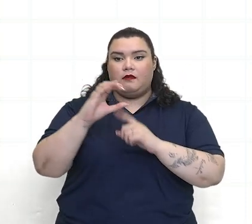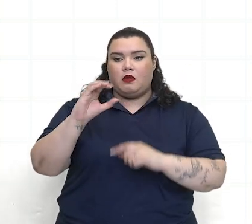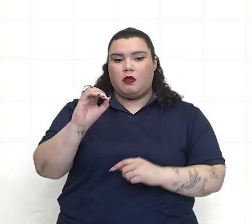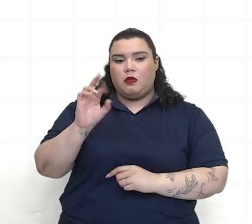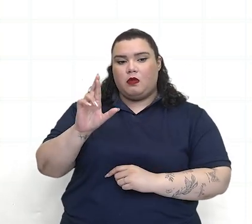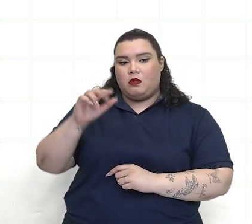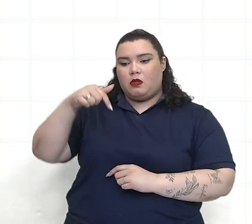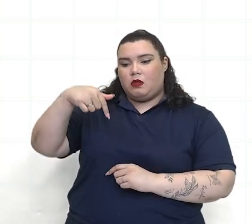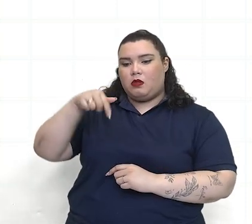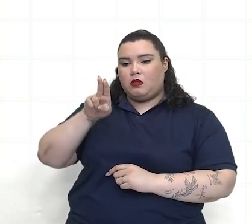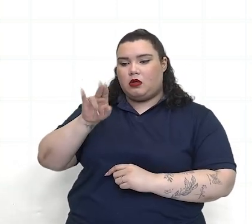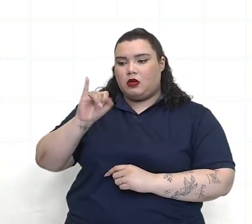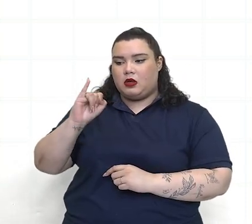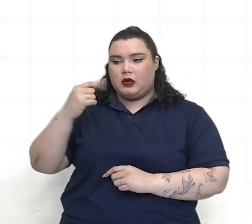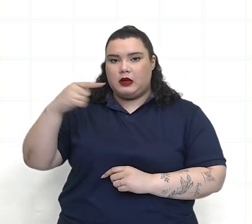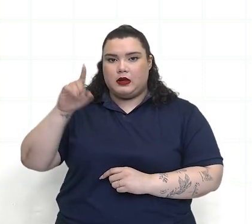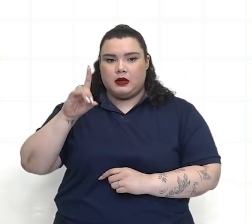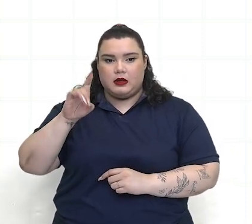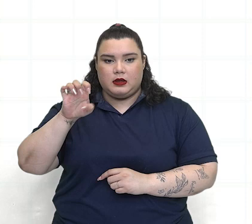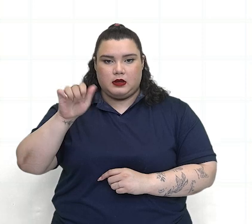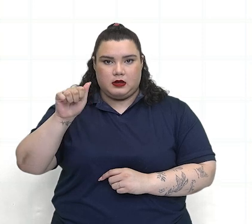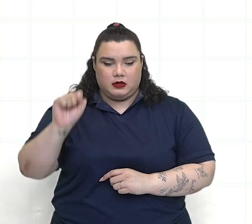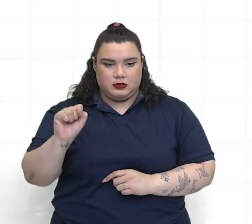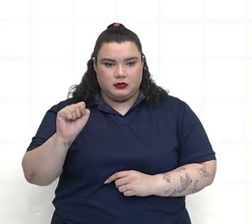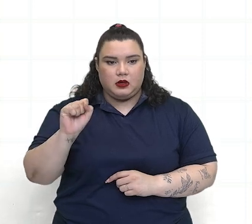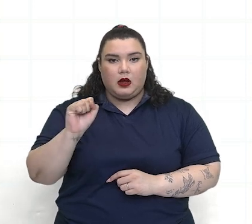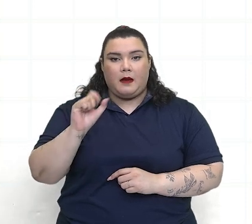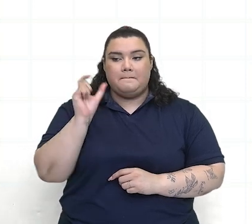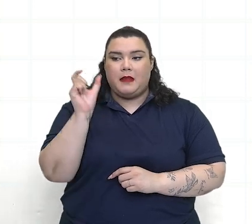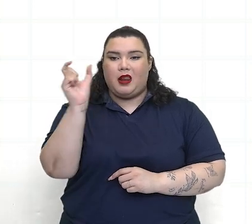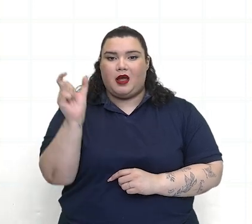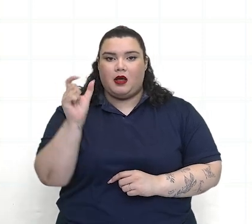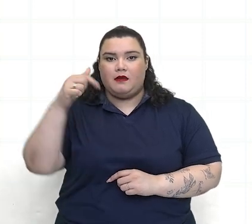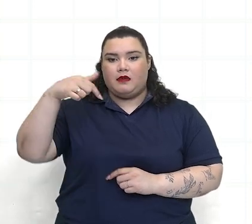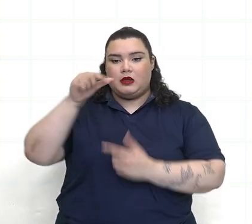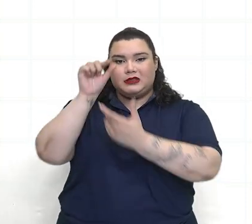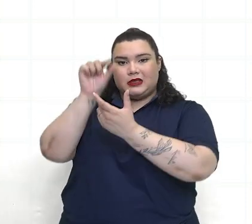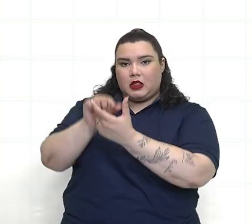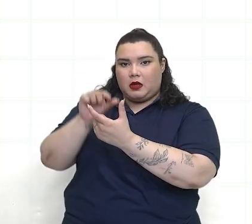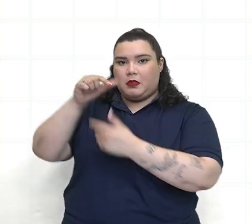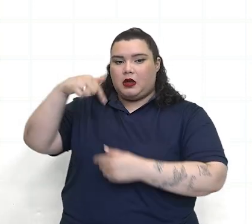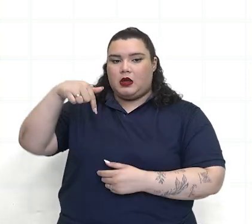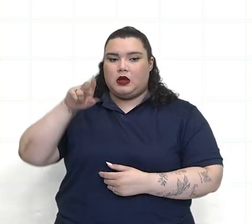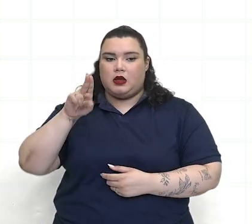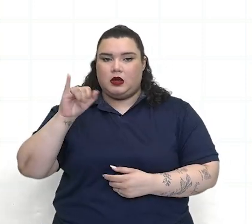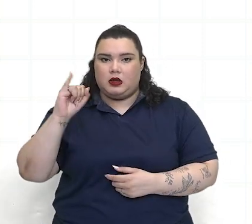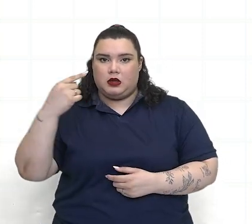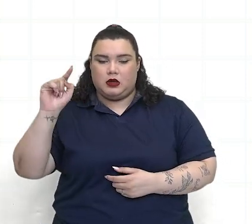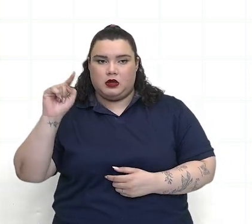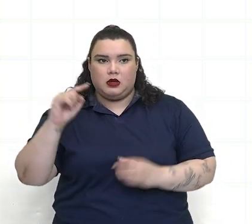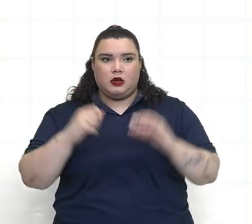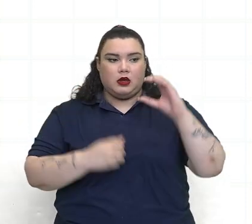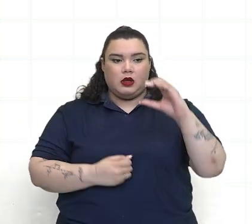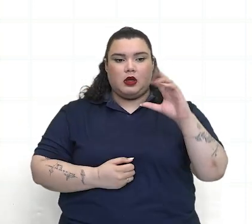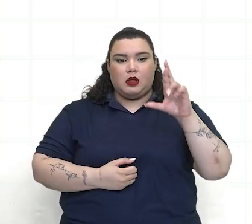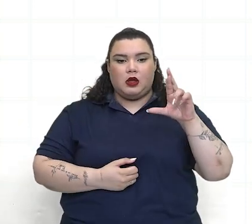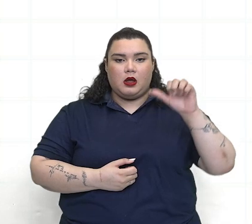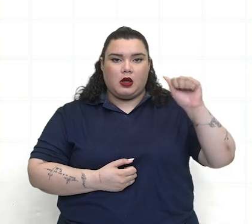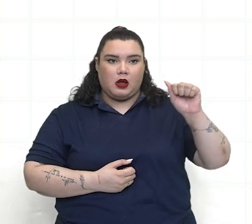orquídeas. Também destacada a sílaba tônica da palavra cravos, da palavra